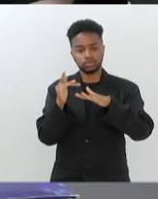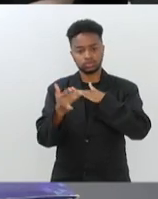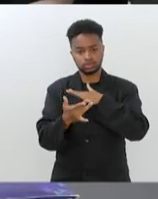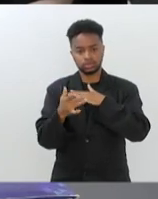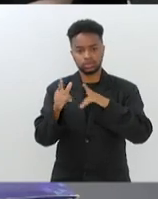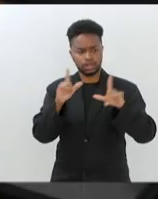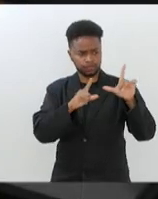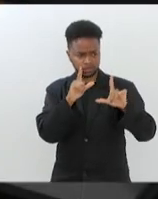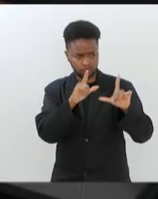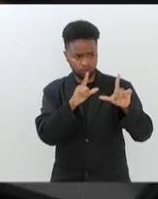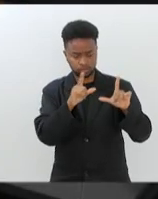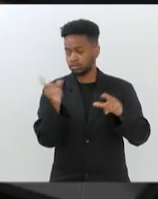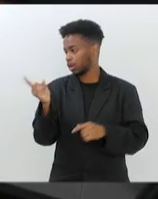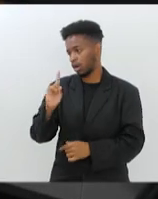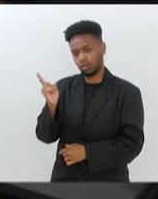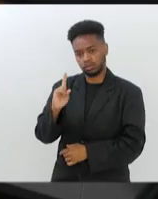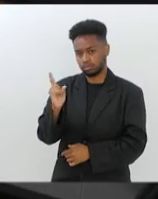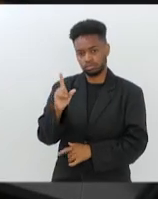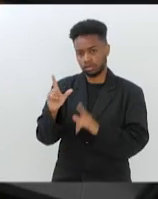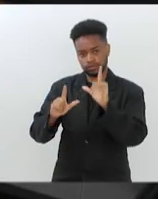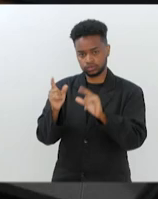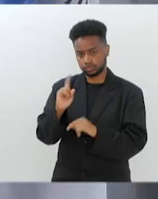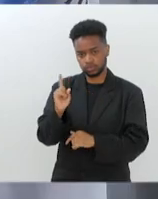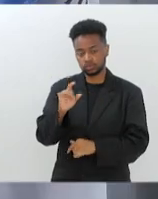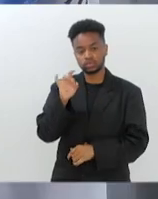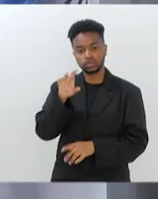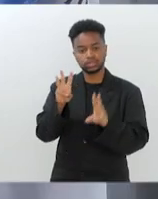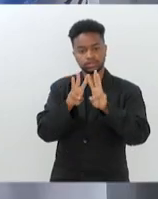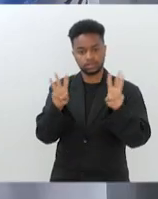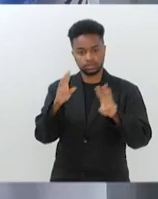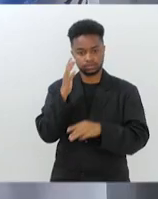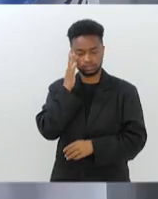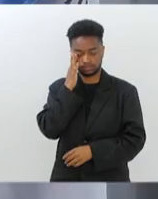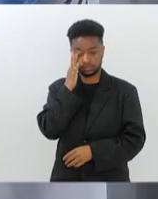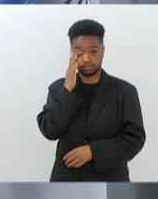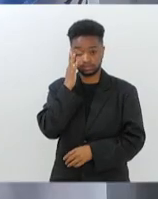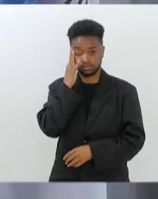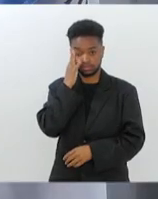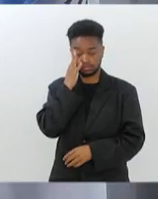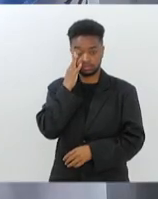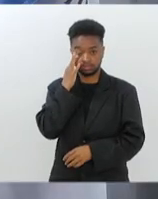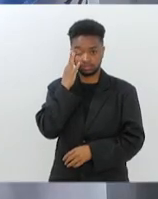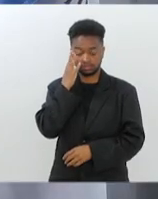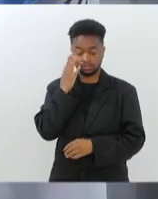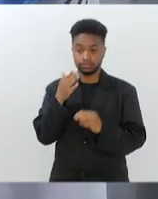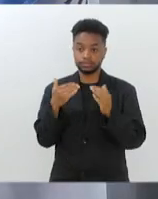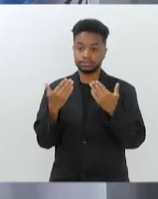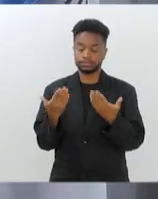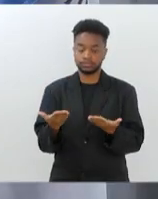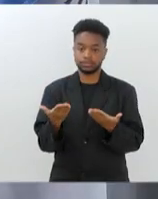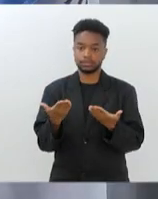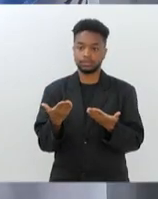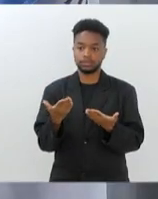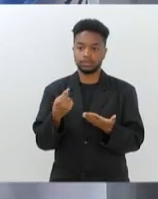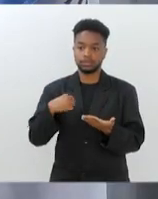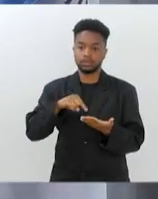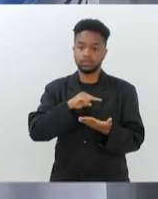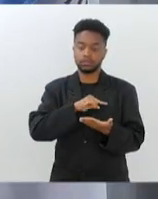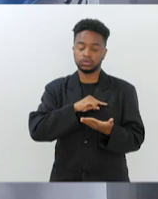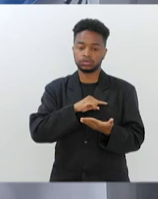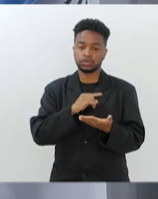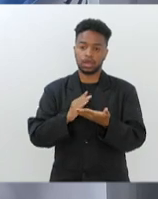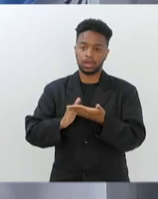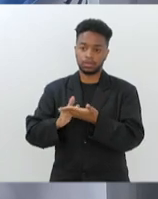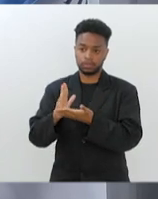televisão não essa especificamente não só em site sim então vamos vamos então